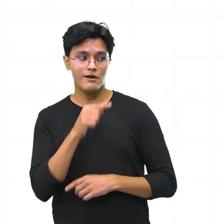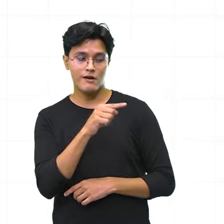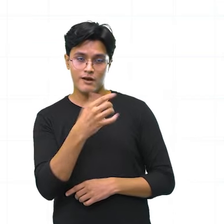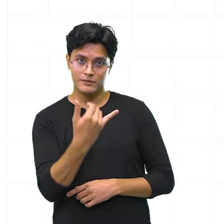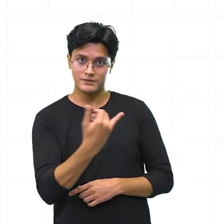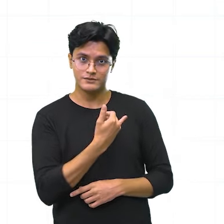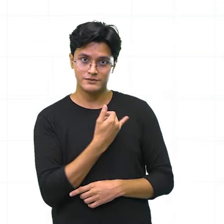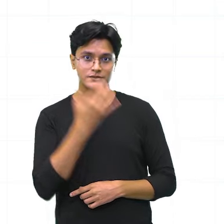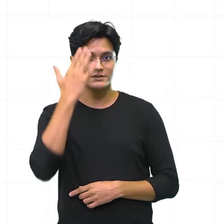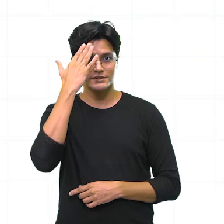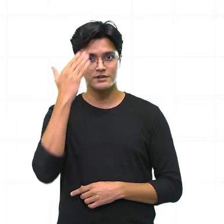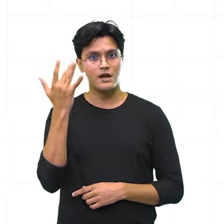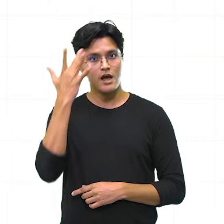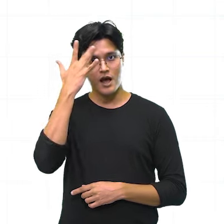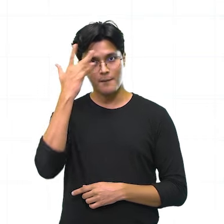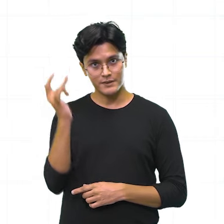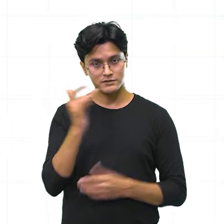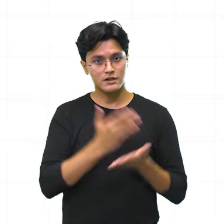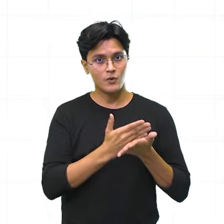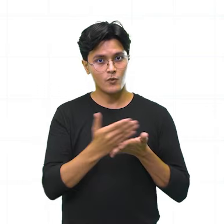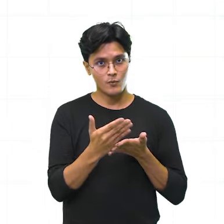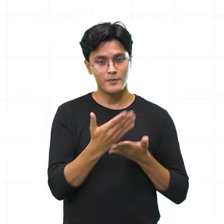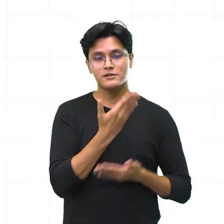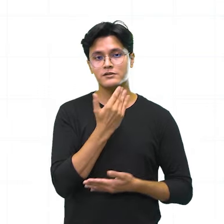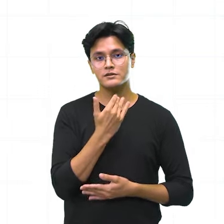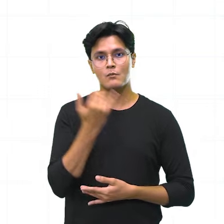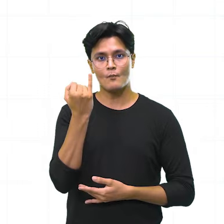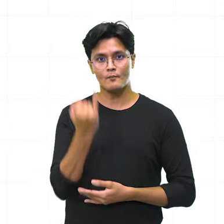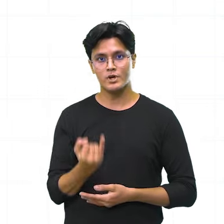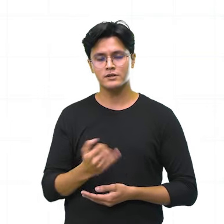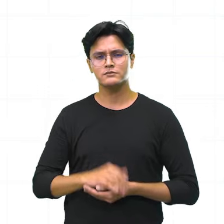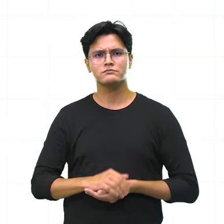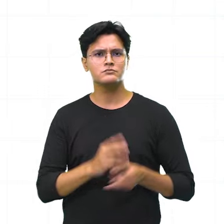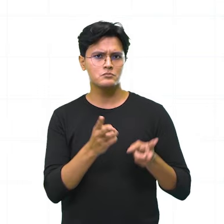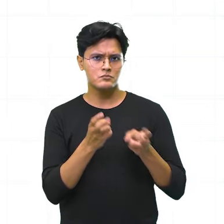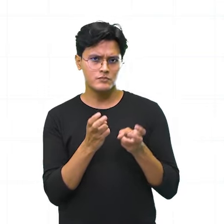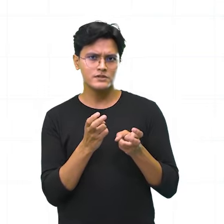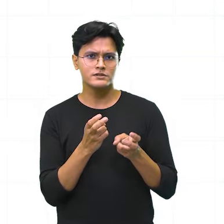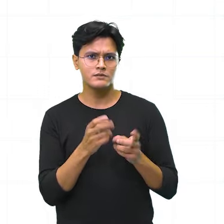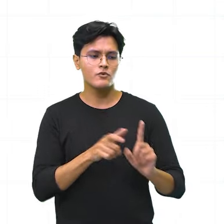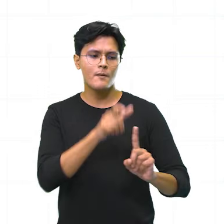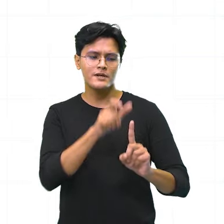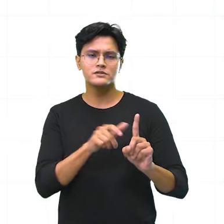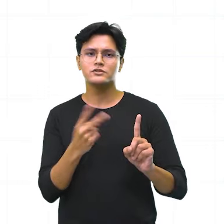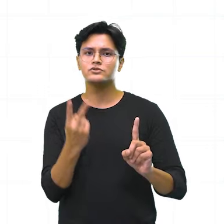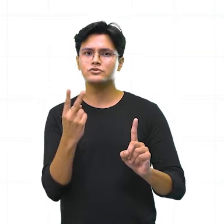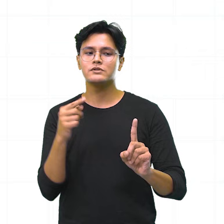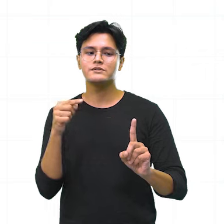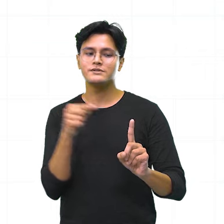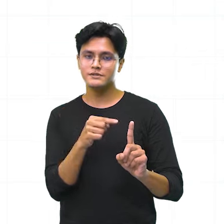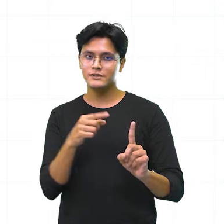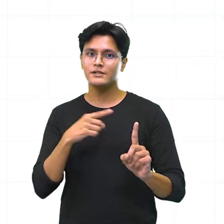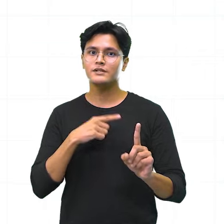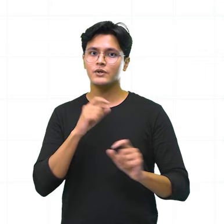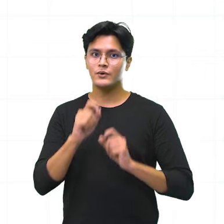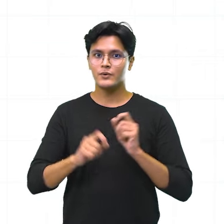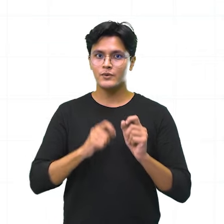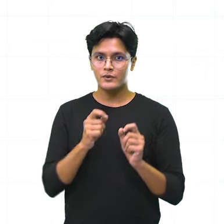dieta. A gente percebe aí que na personagem 2, ela meio que intermediou, né, a